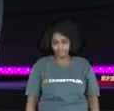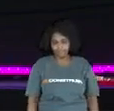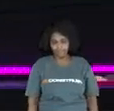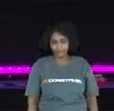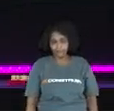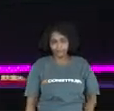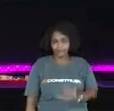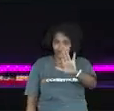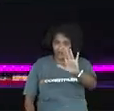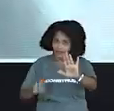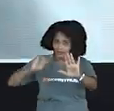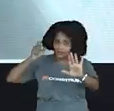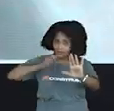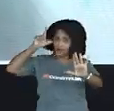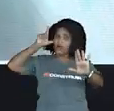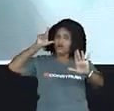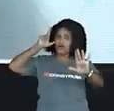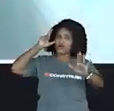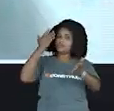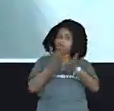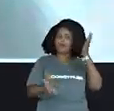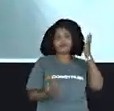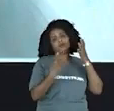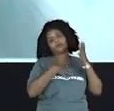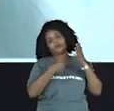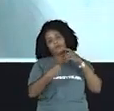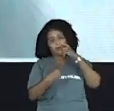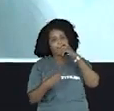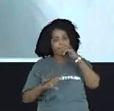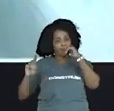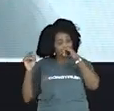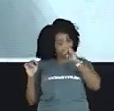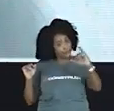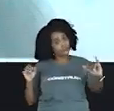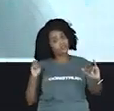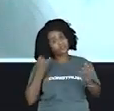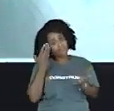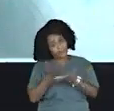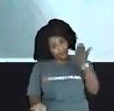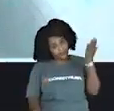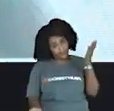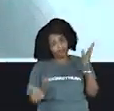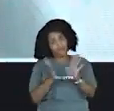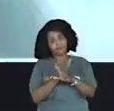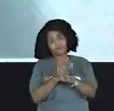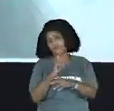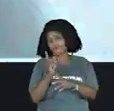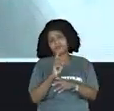e Deus alertou eles perderam a geração e deixa a falado se você se perderem